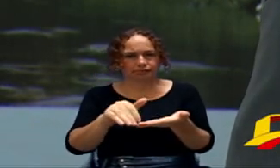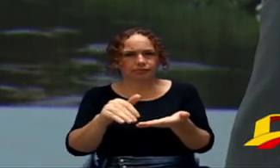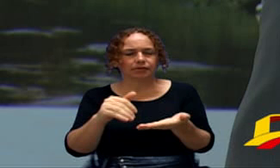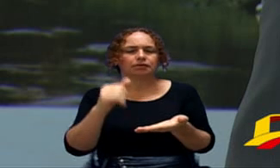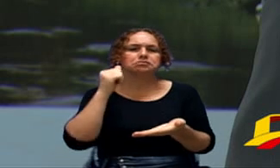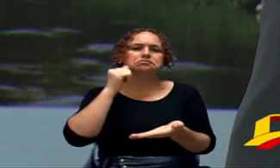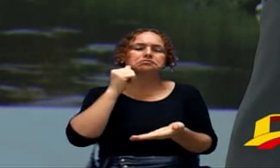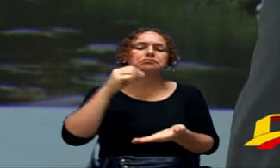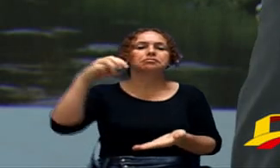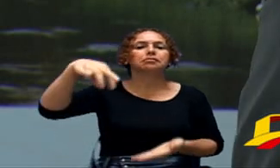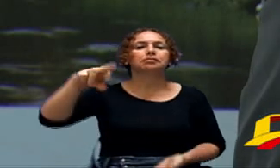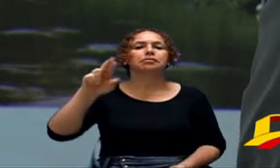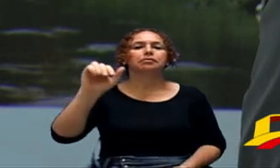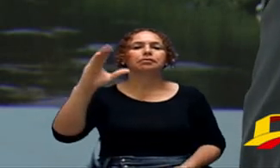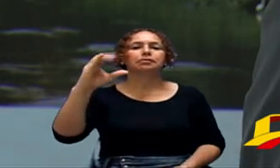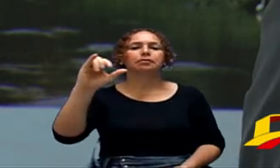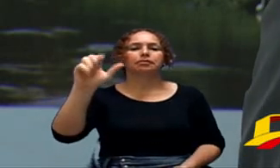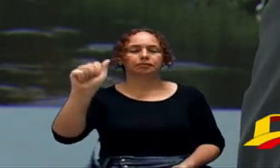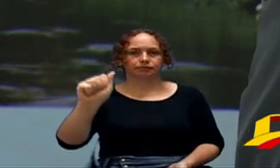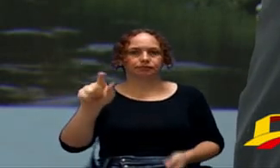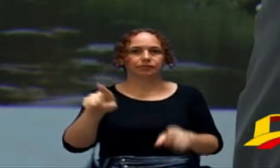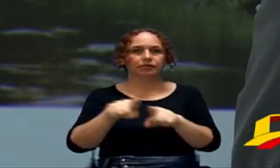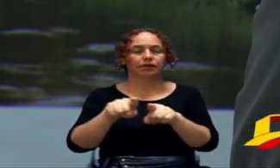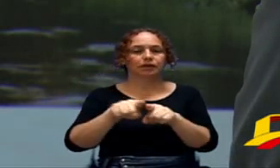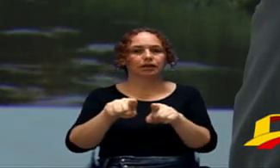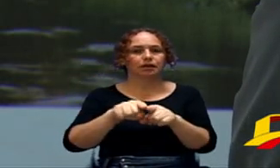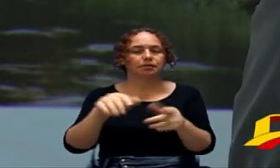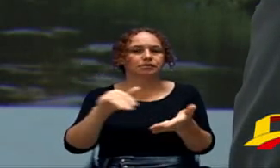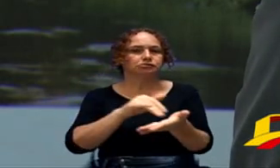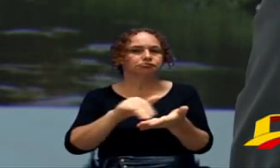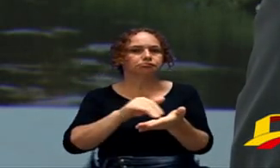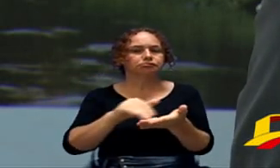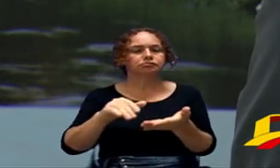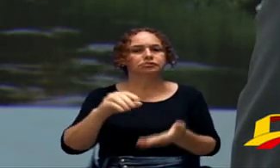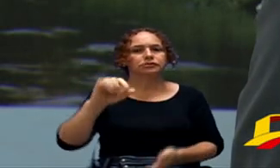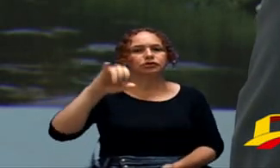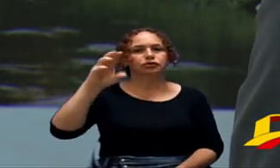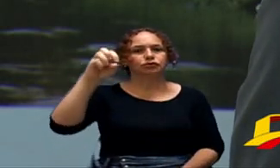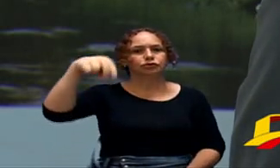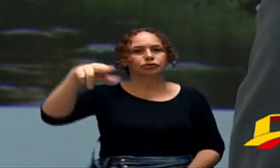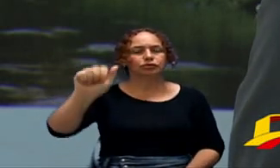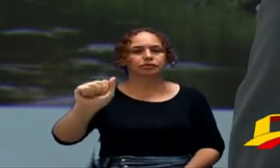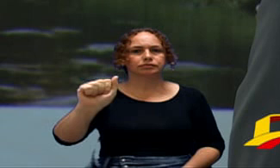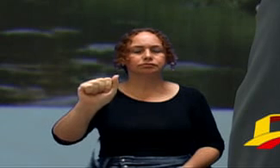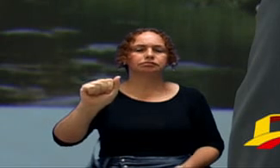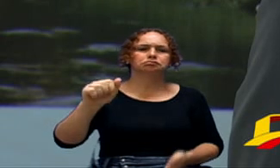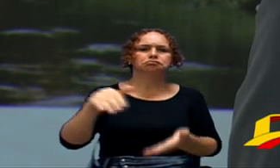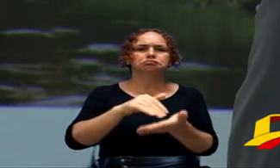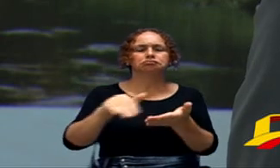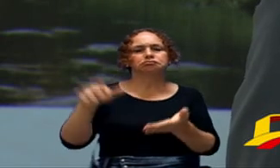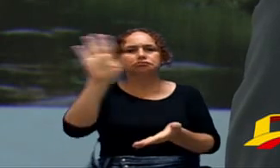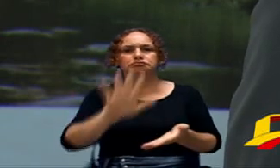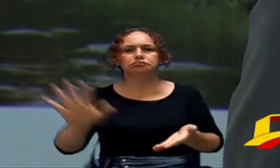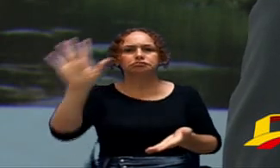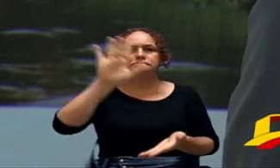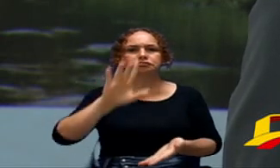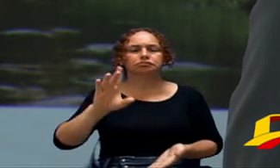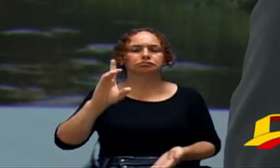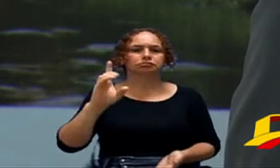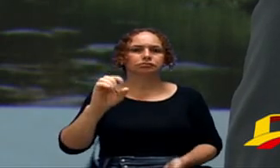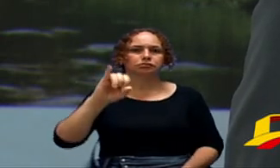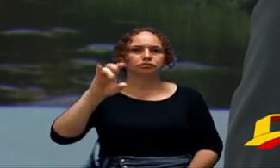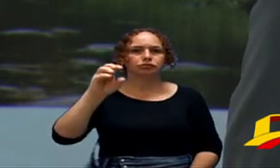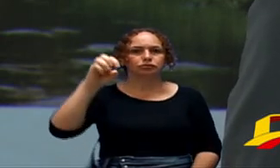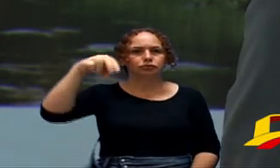secretária legislativa, doutor Jonathan Mena, secretário-geral, doutor Ramon Porto, secretário de Gestão Administrativa, e senhor